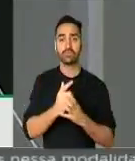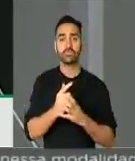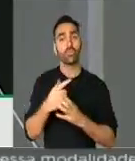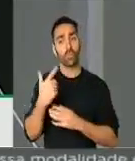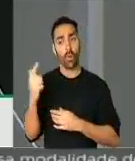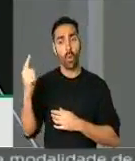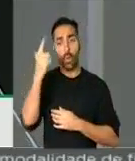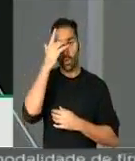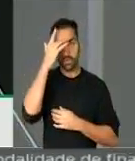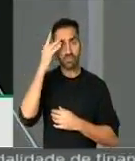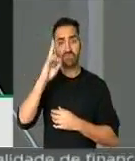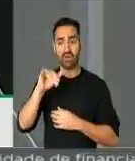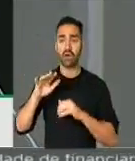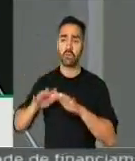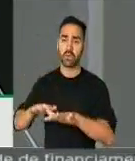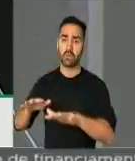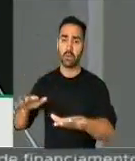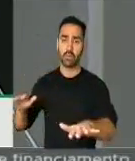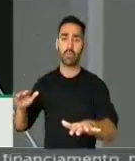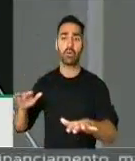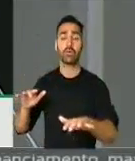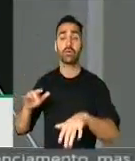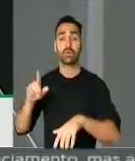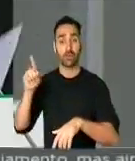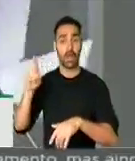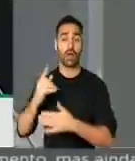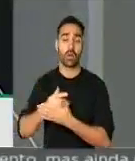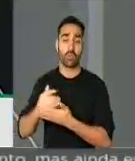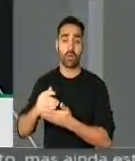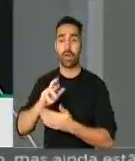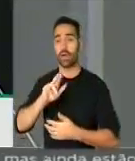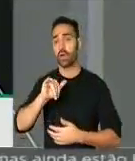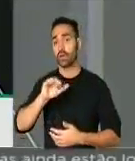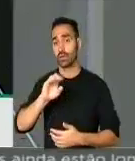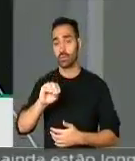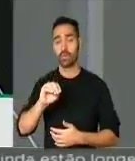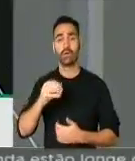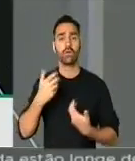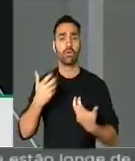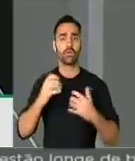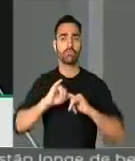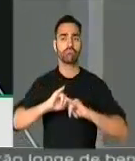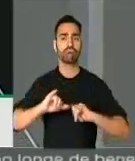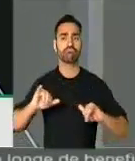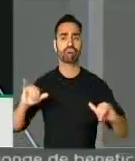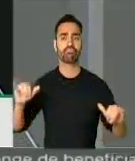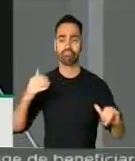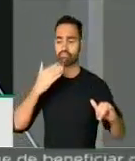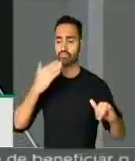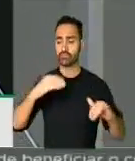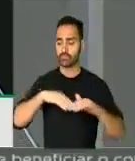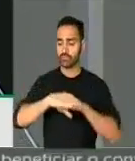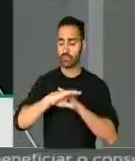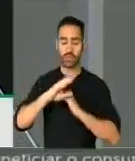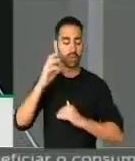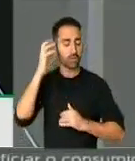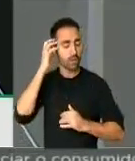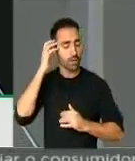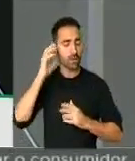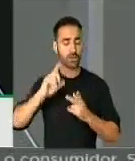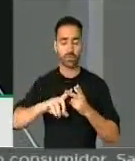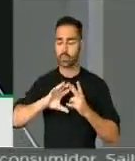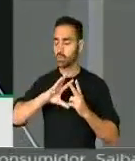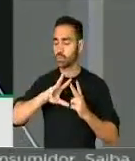estarão acontecendo a partir do Rio de Janeiro. Por isso, eu peço publicação nos meios de comunicação dessa casa